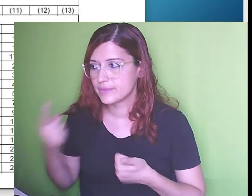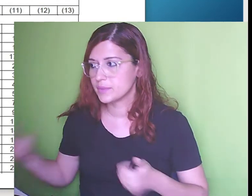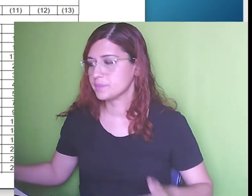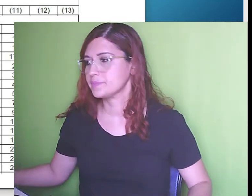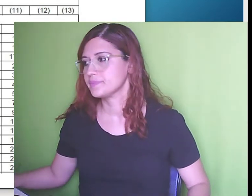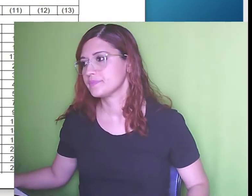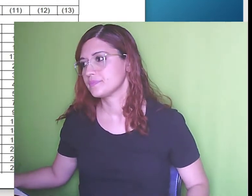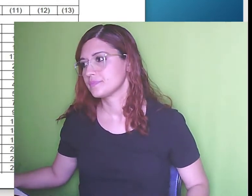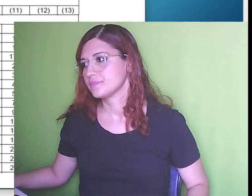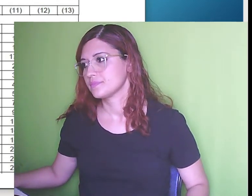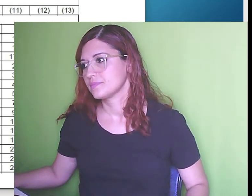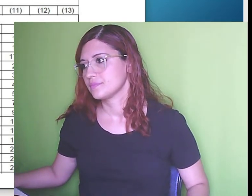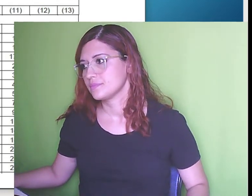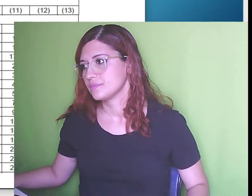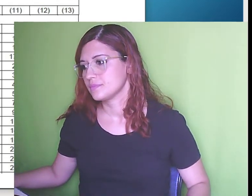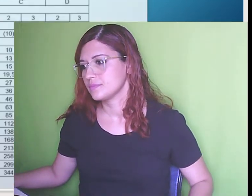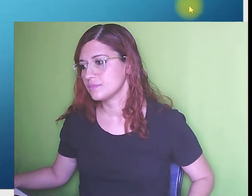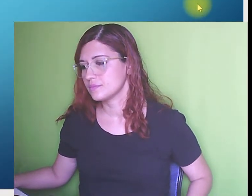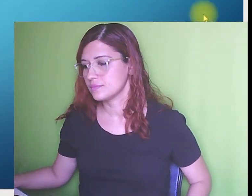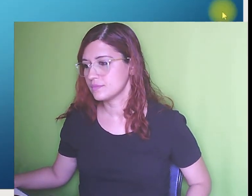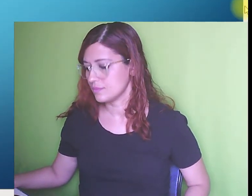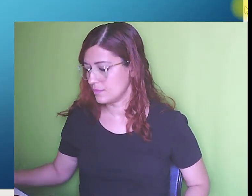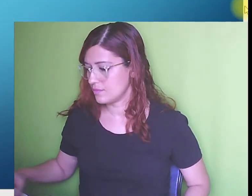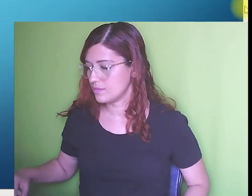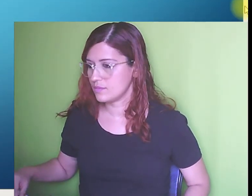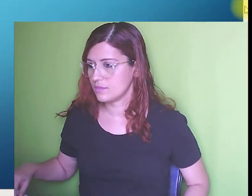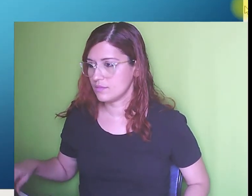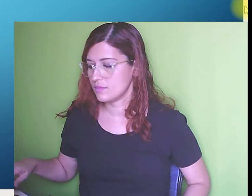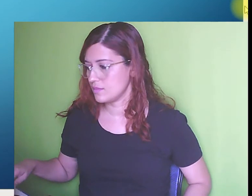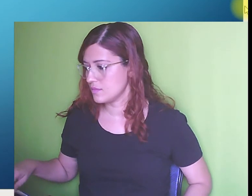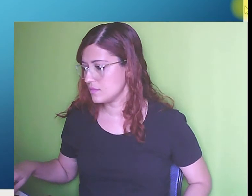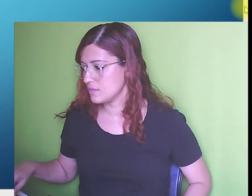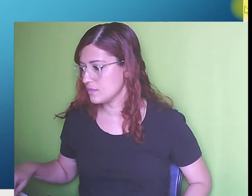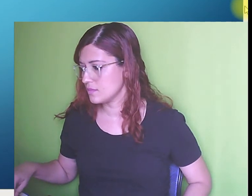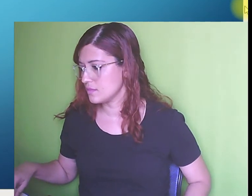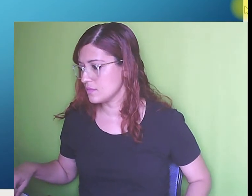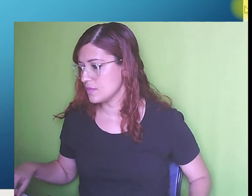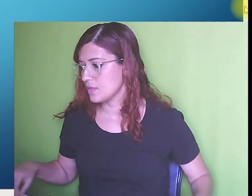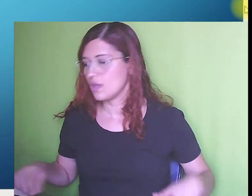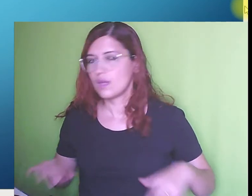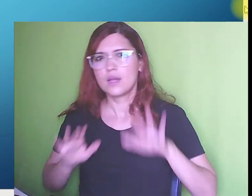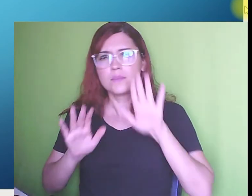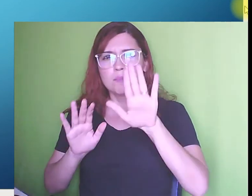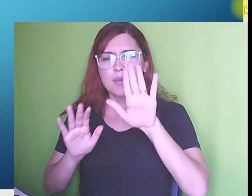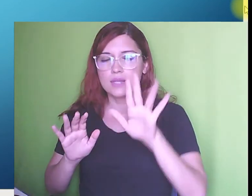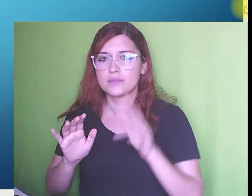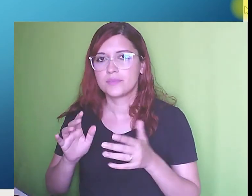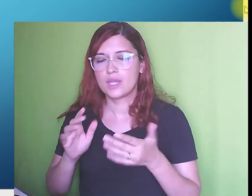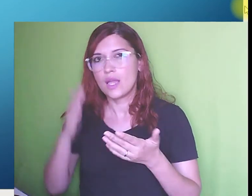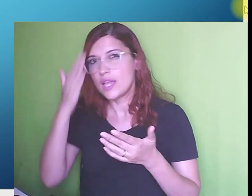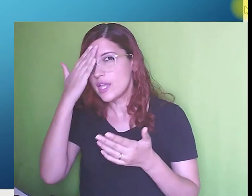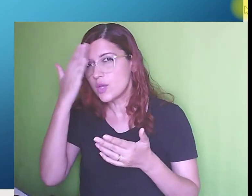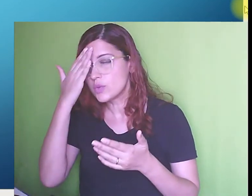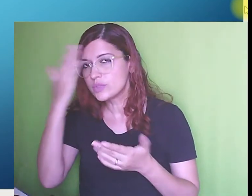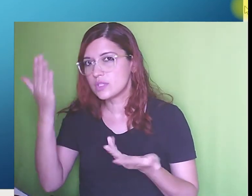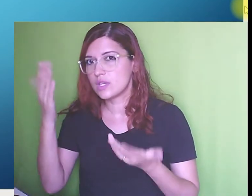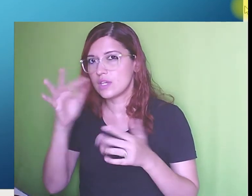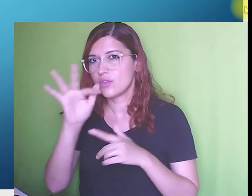aí,